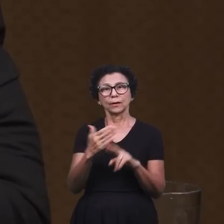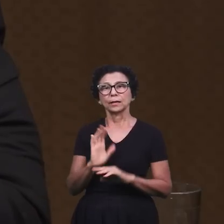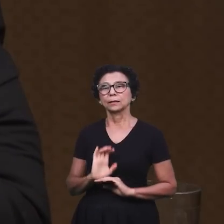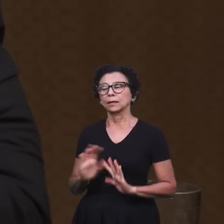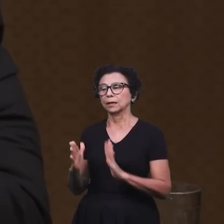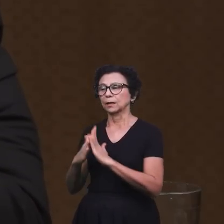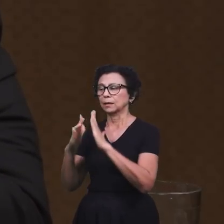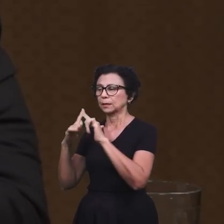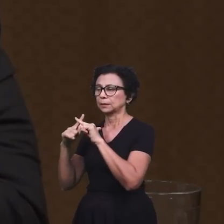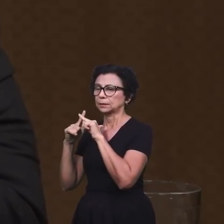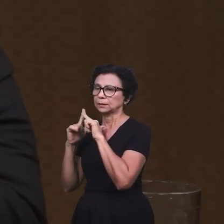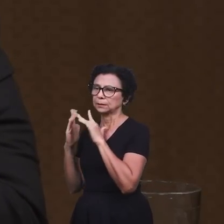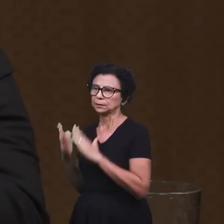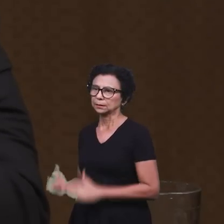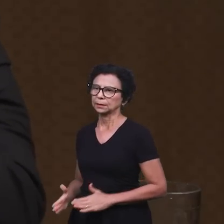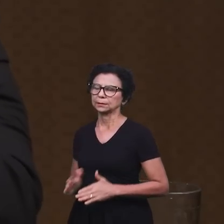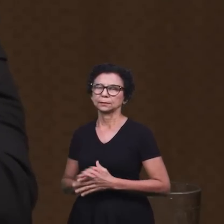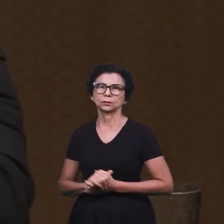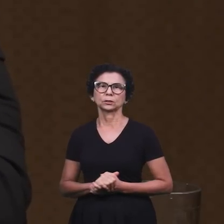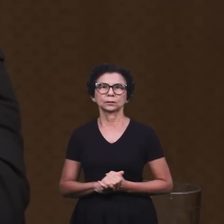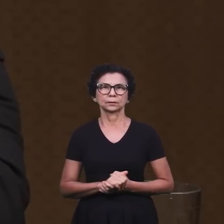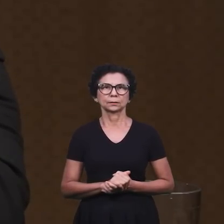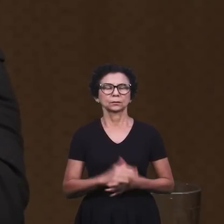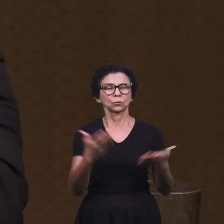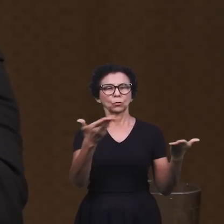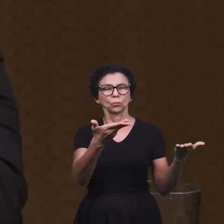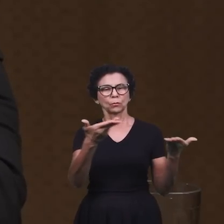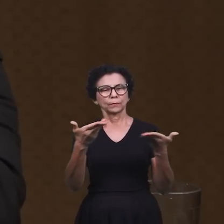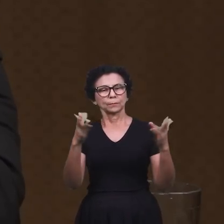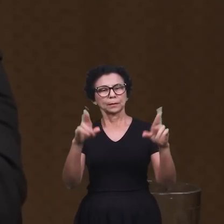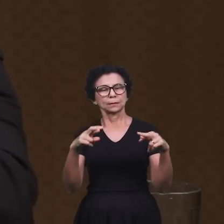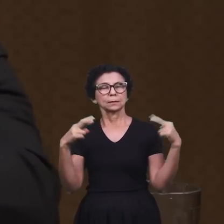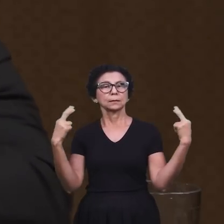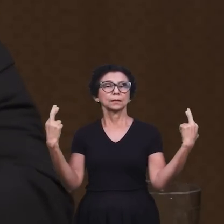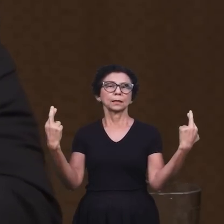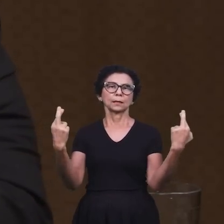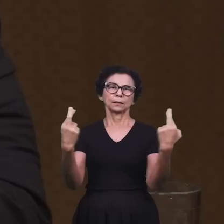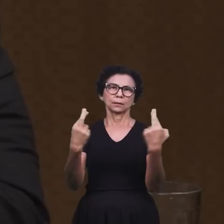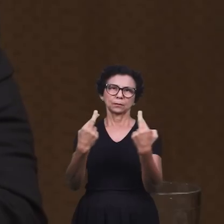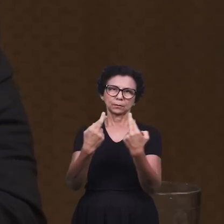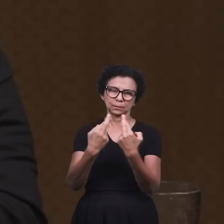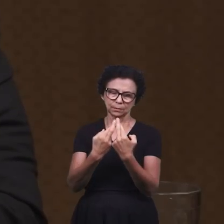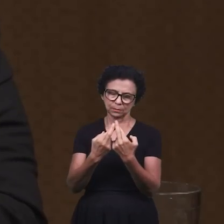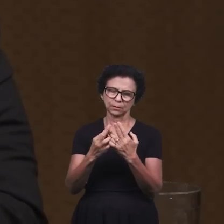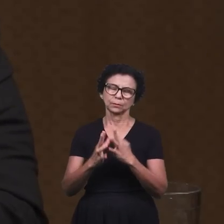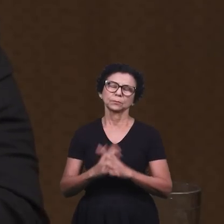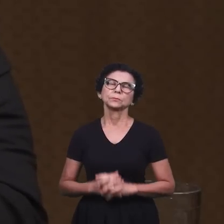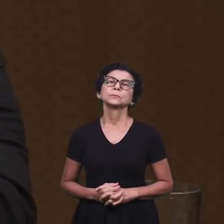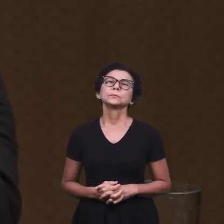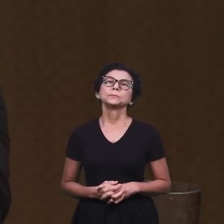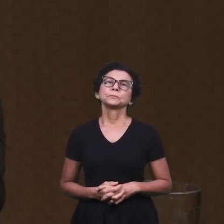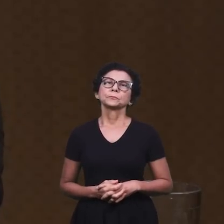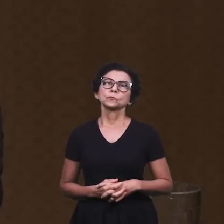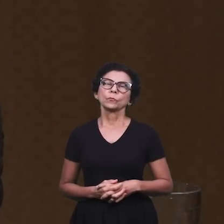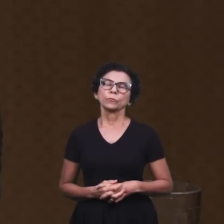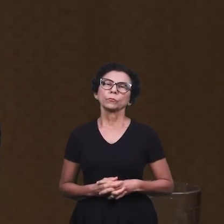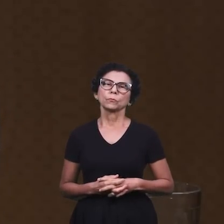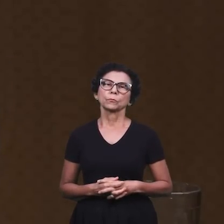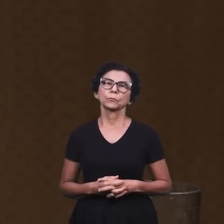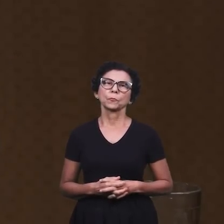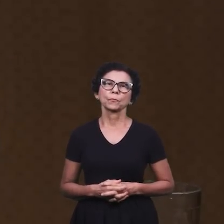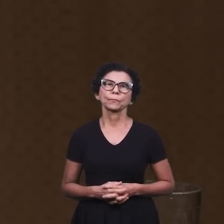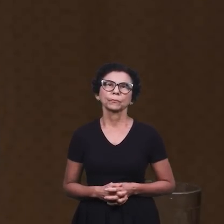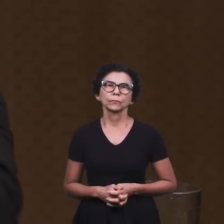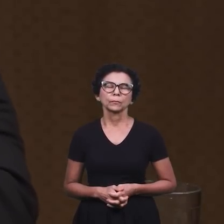estarem reunidos. Aqueles que são chamados para uma congregação. Essa é